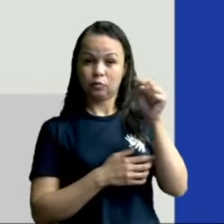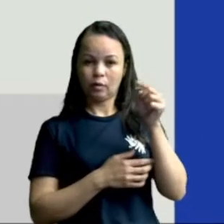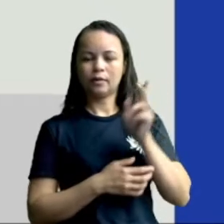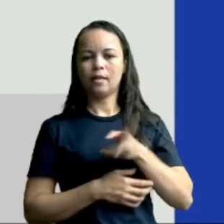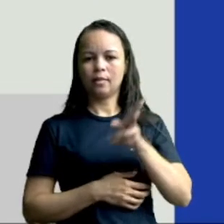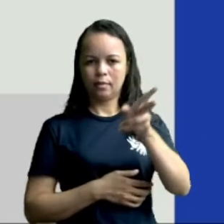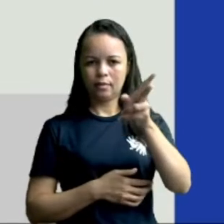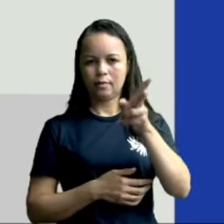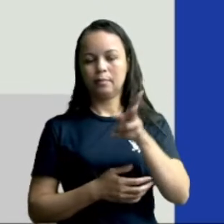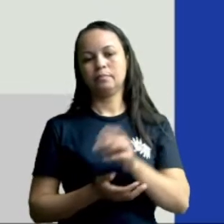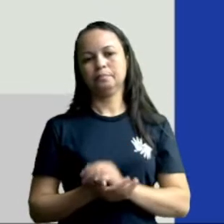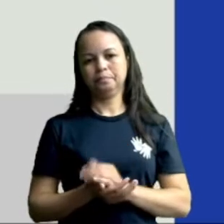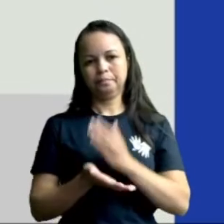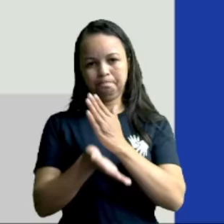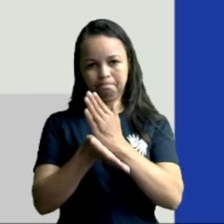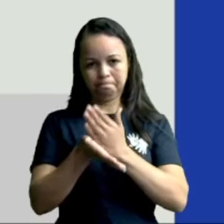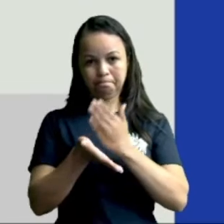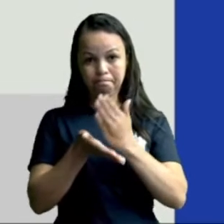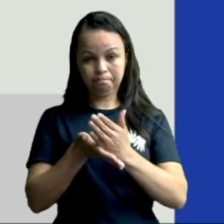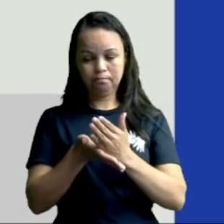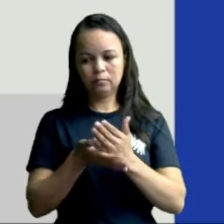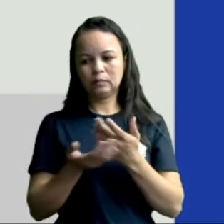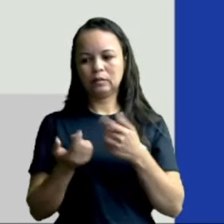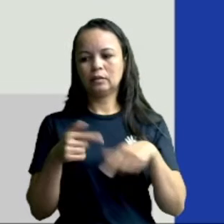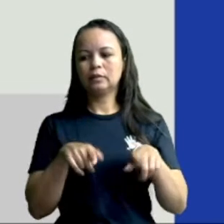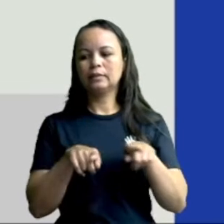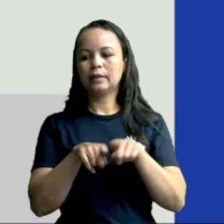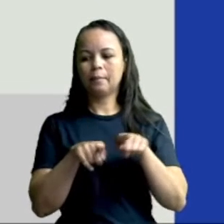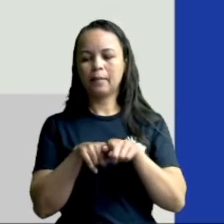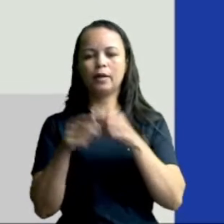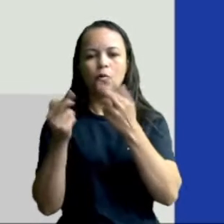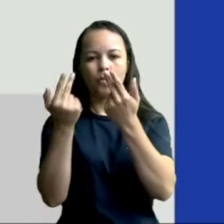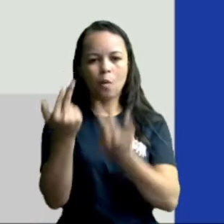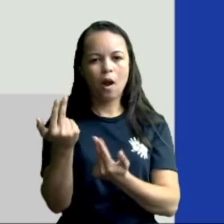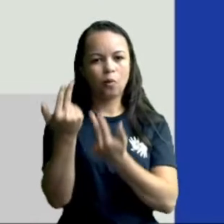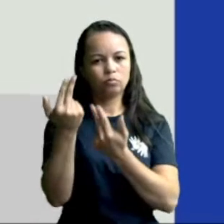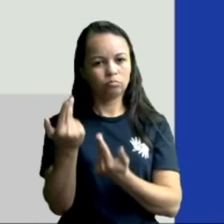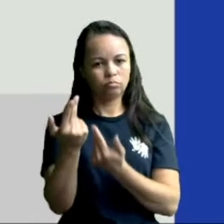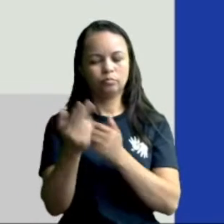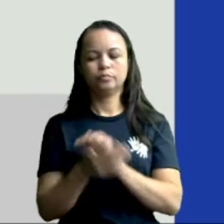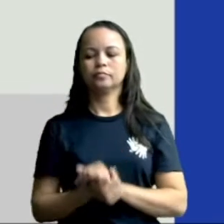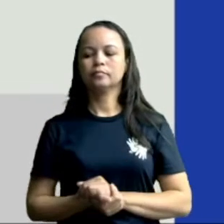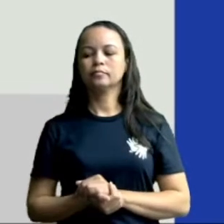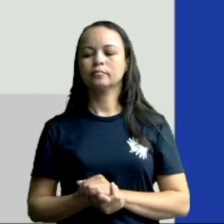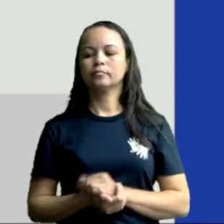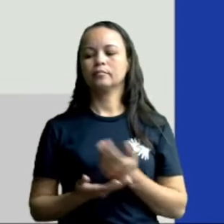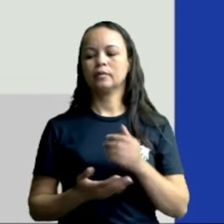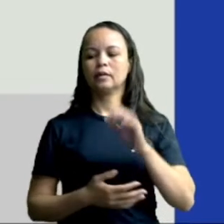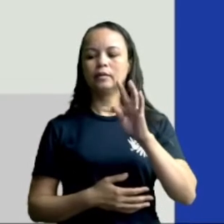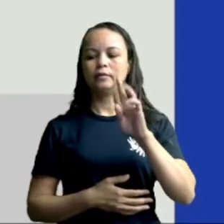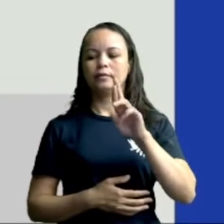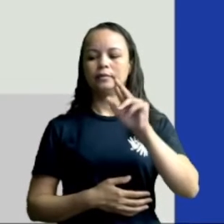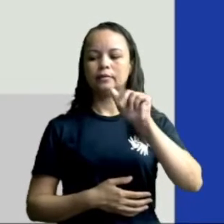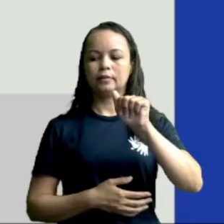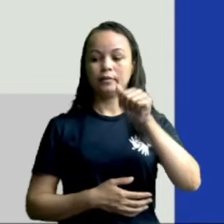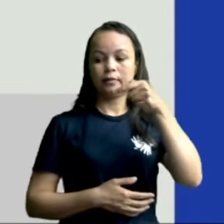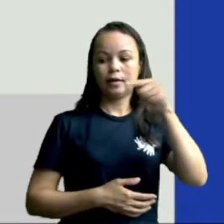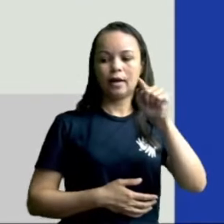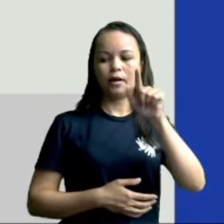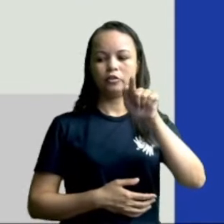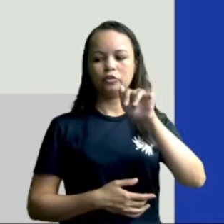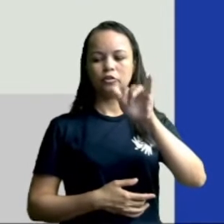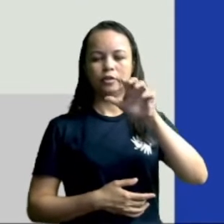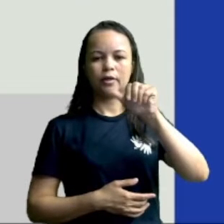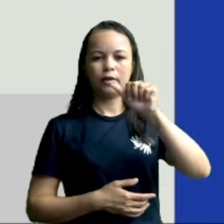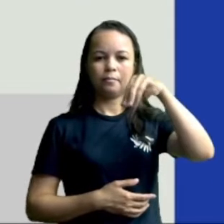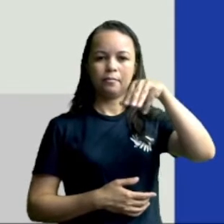A mesma coisa para as sobresdrúxulas, tá certo? Tragicamente, debilmente, sempre vai